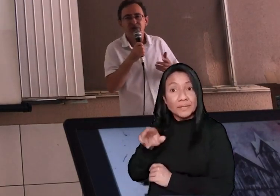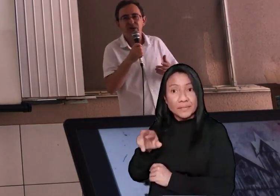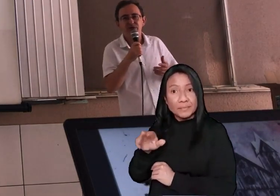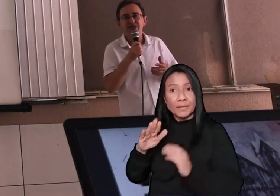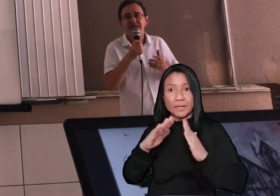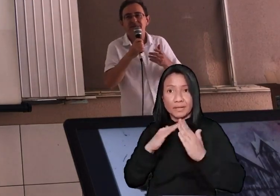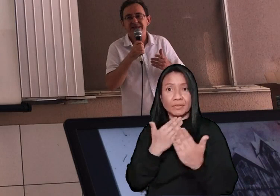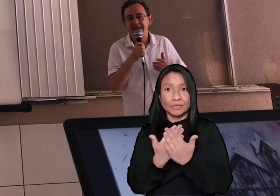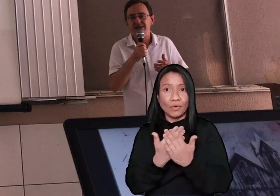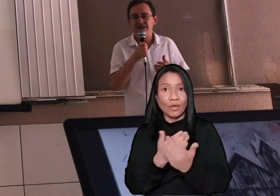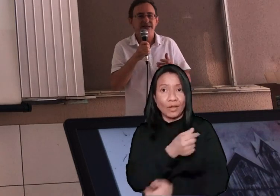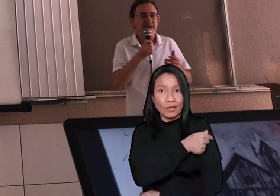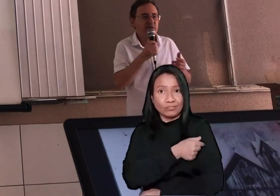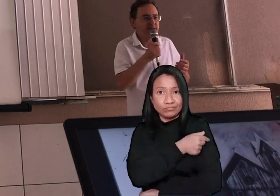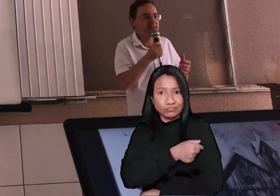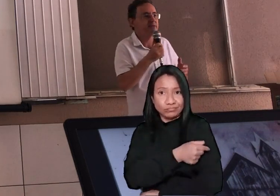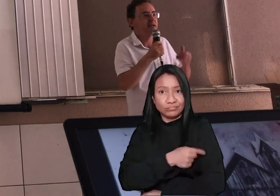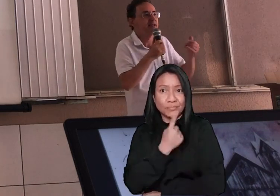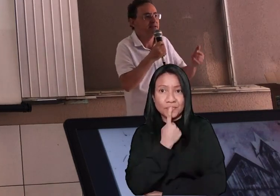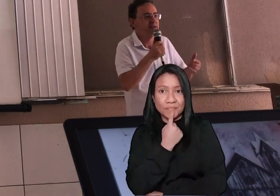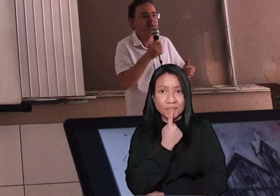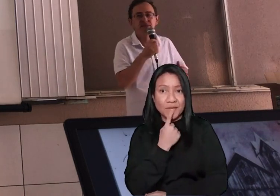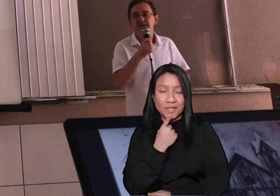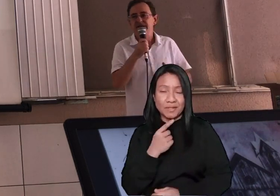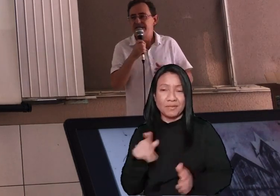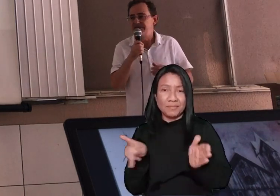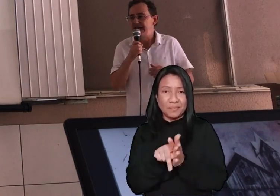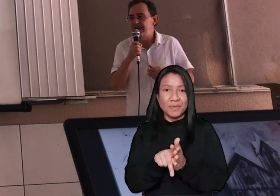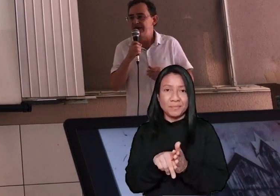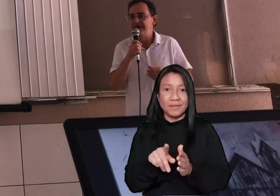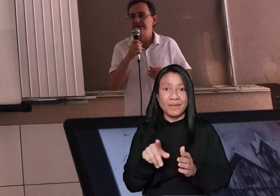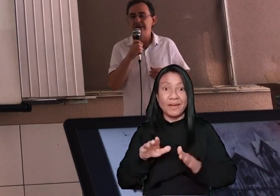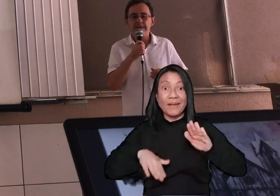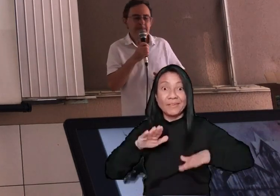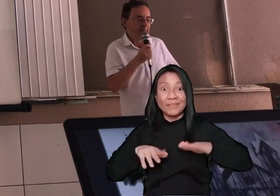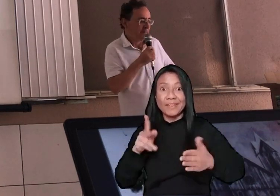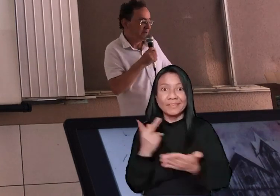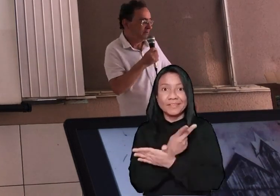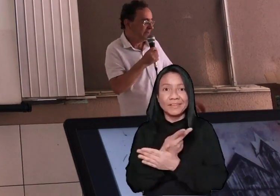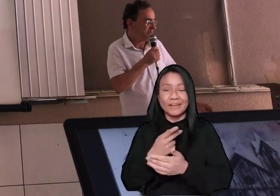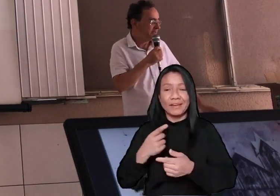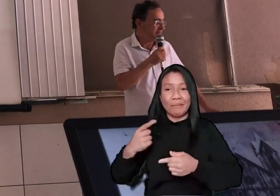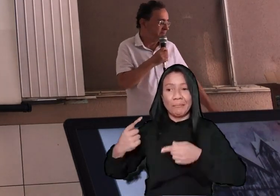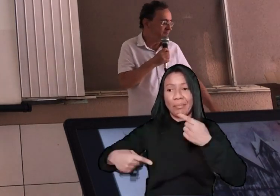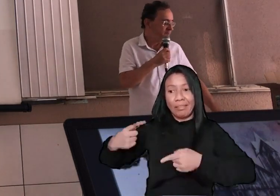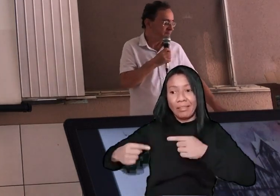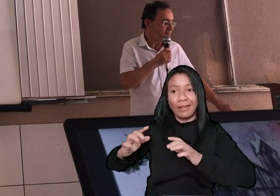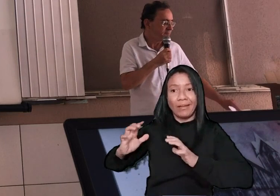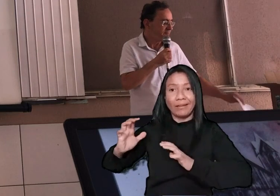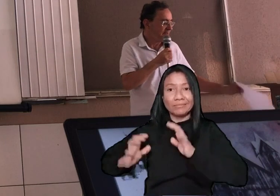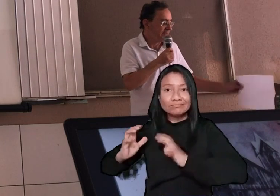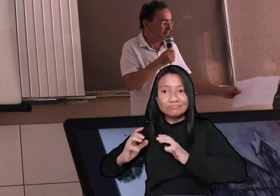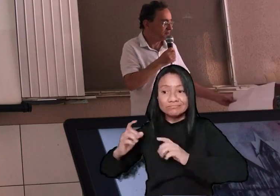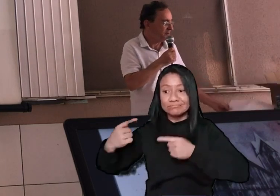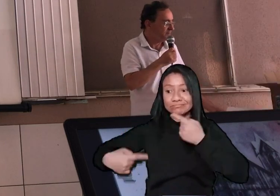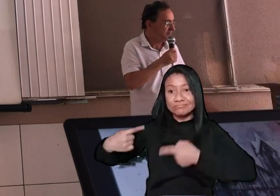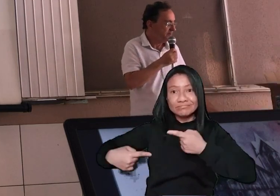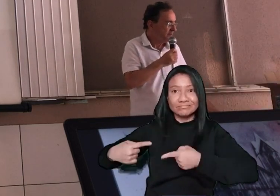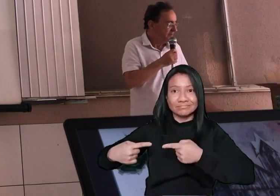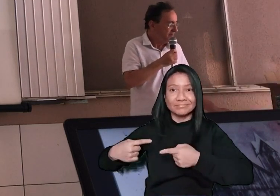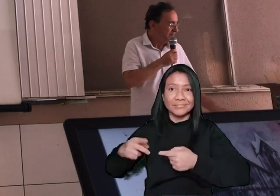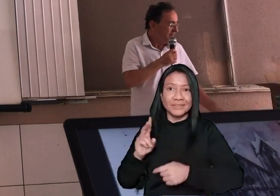era o sistema dele, da educação dele que ele teve na Alemanha, né? Então era assim, tá,